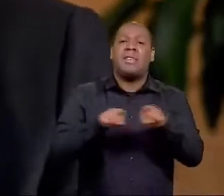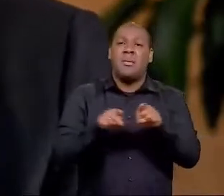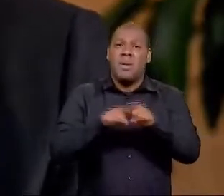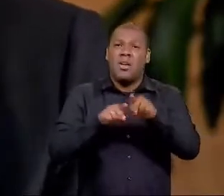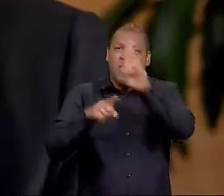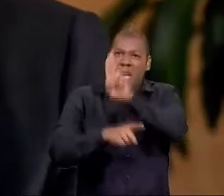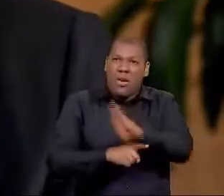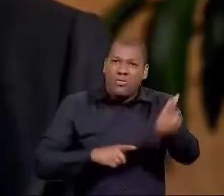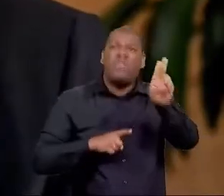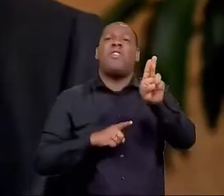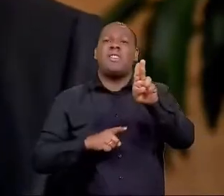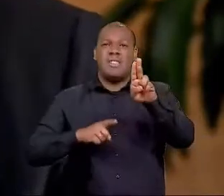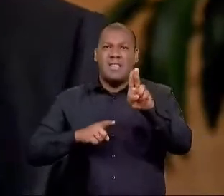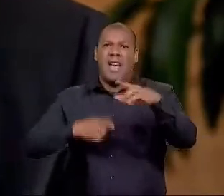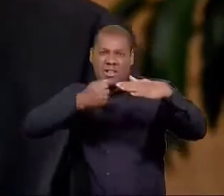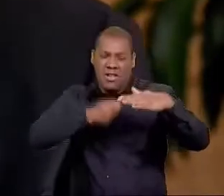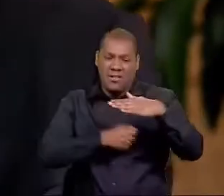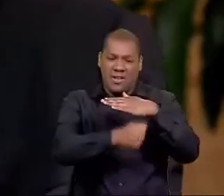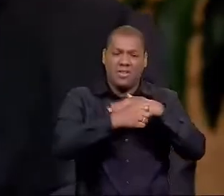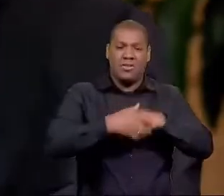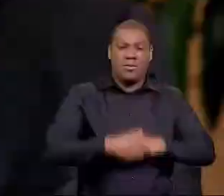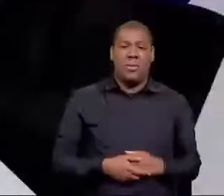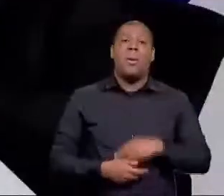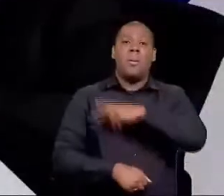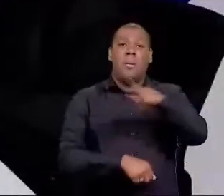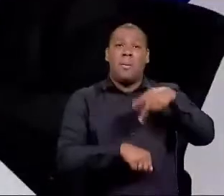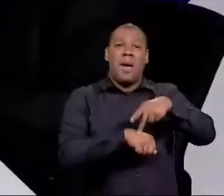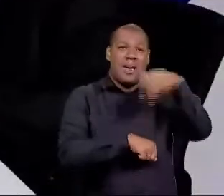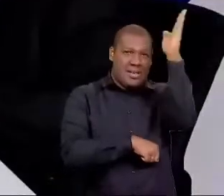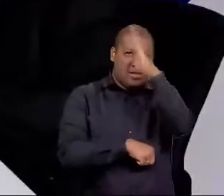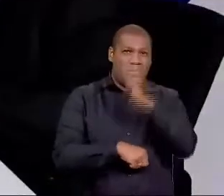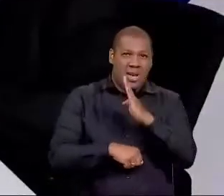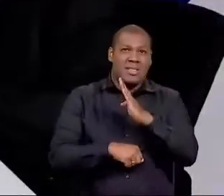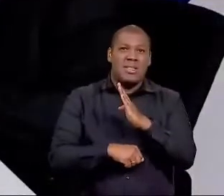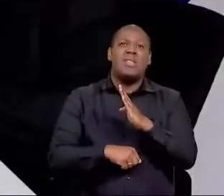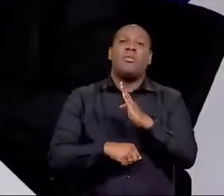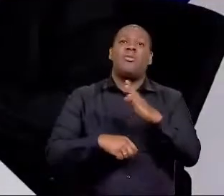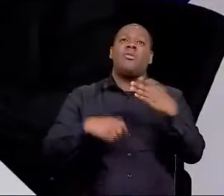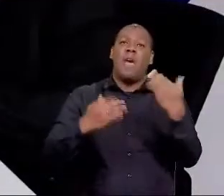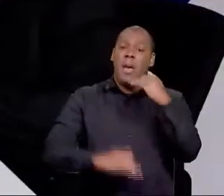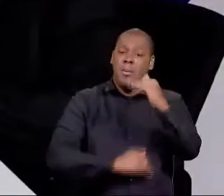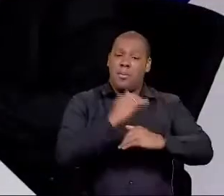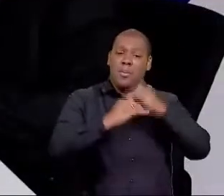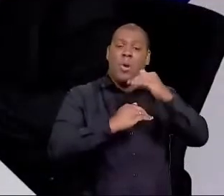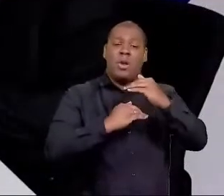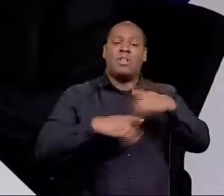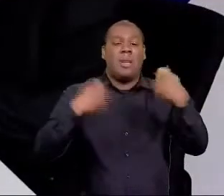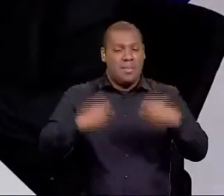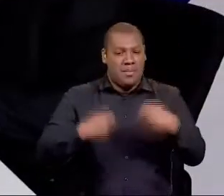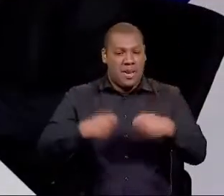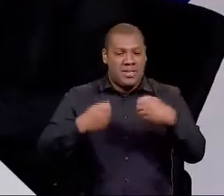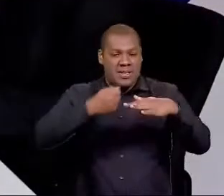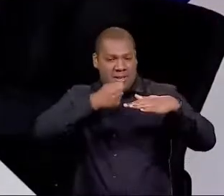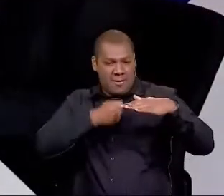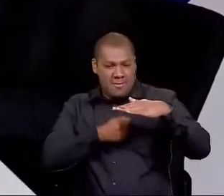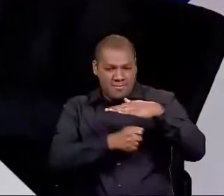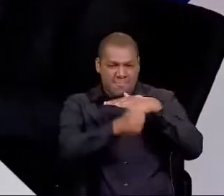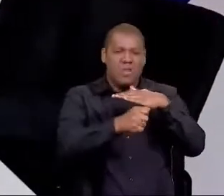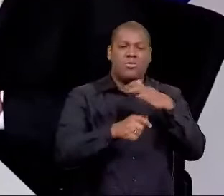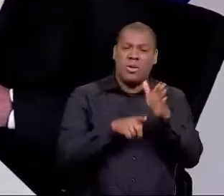sem que a gente faça investimento em pesquisa. E voltando, essa é uma notícia agora, a célula-tronco, que é uma